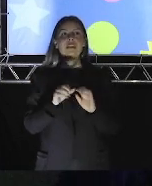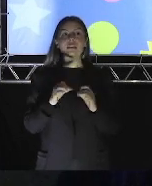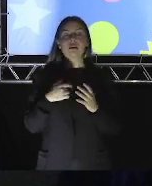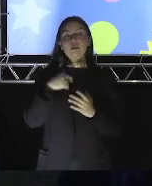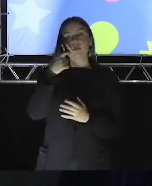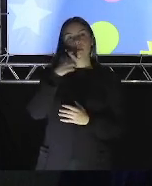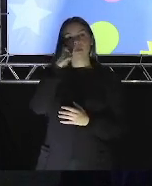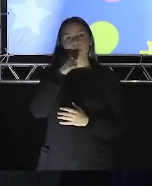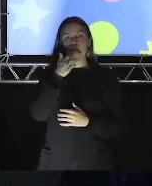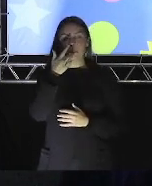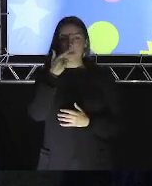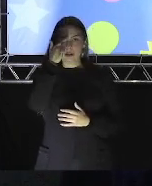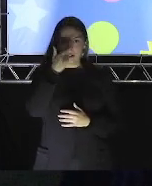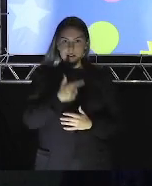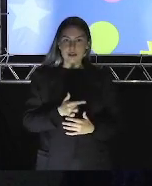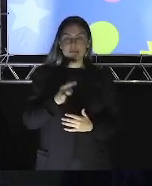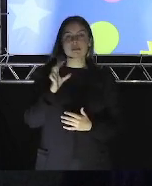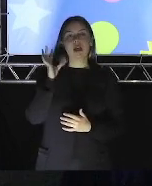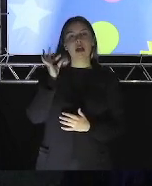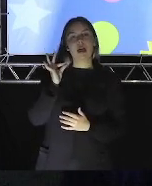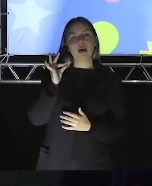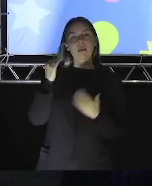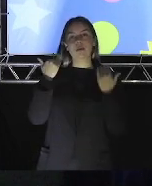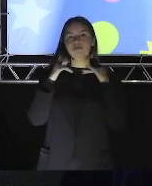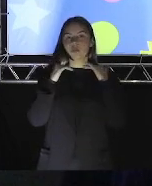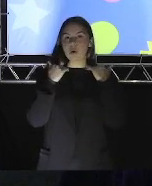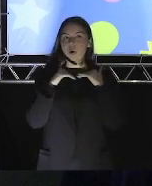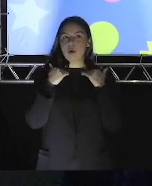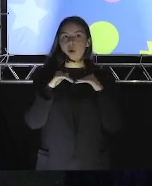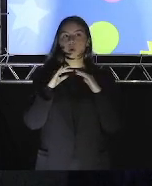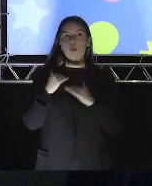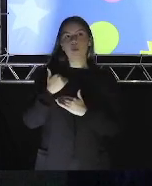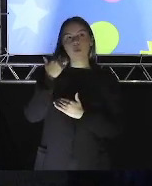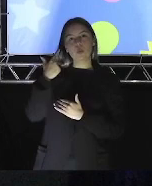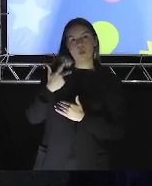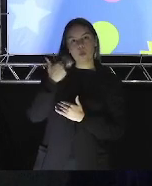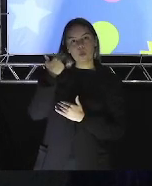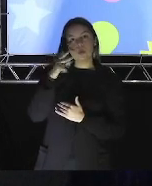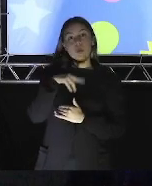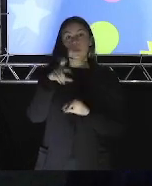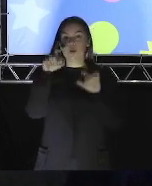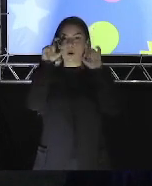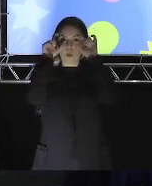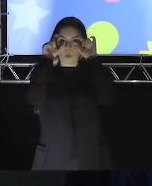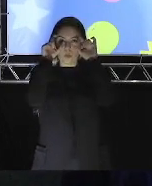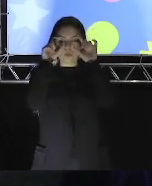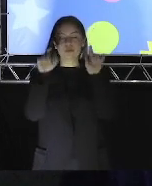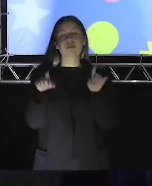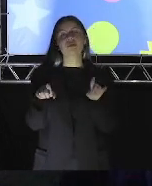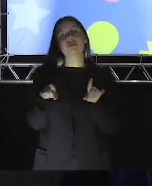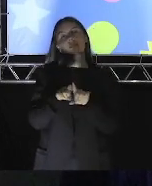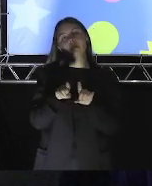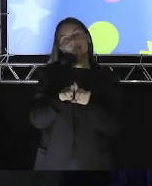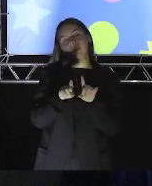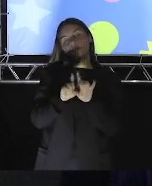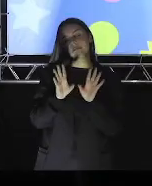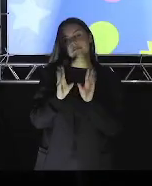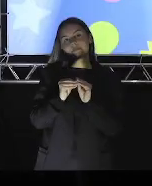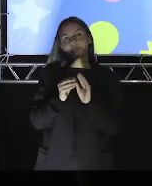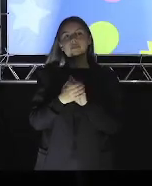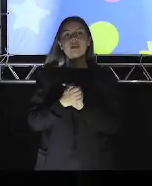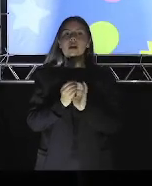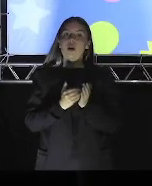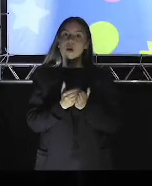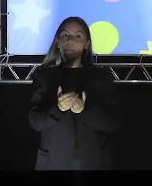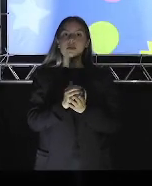mulher branca, estou com o cabelo aqui no ombro, curtinho, estou usando um óculos. E, enfim, vamos